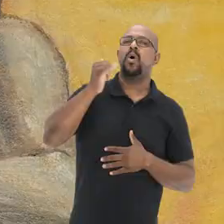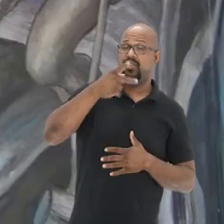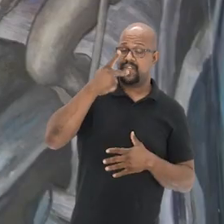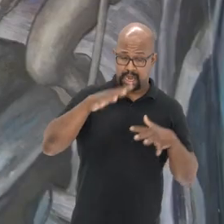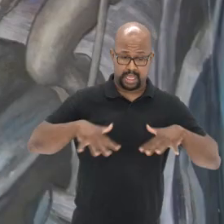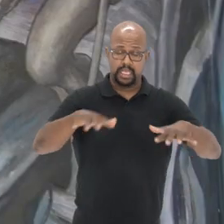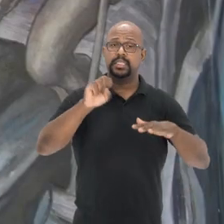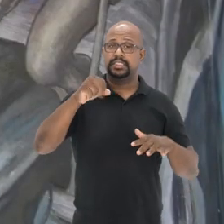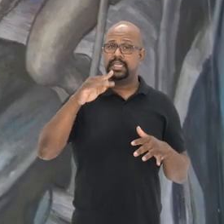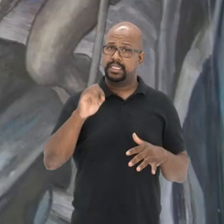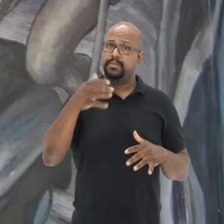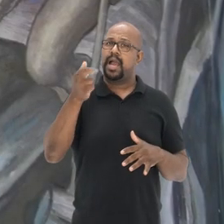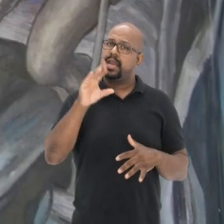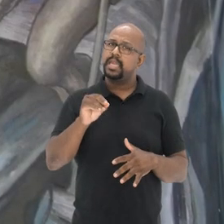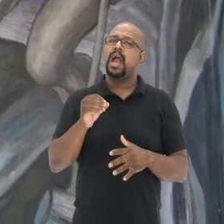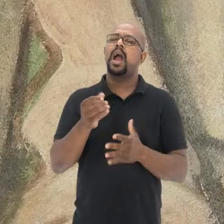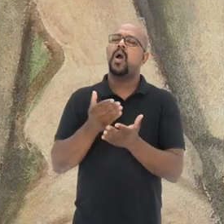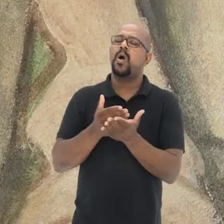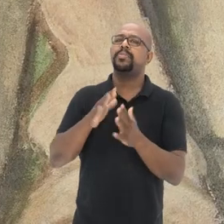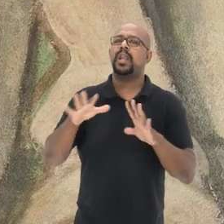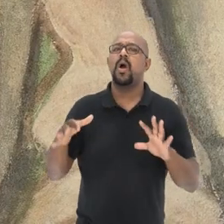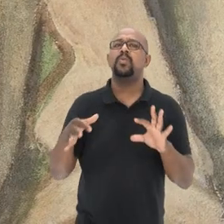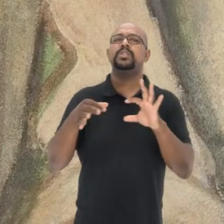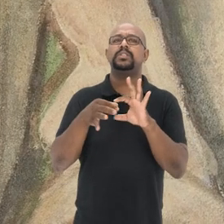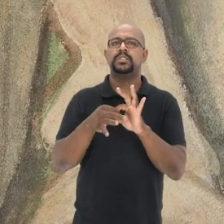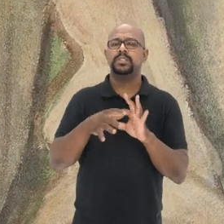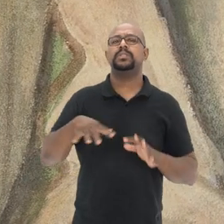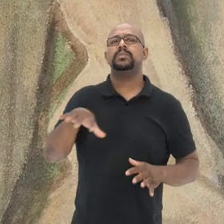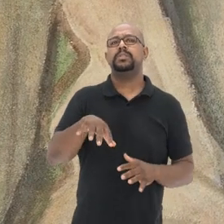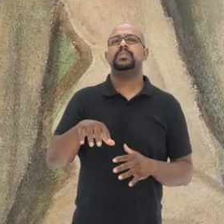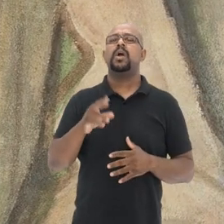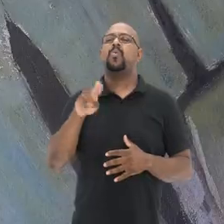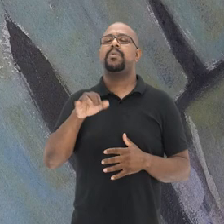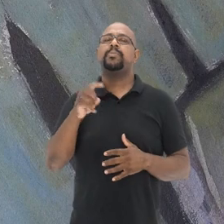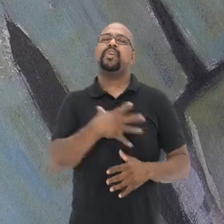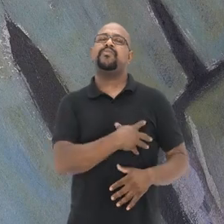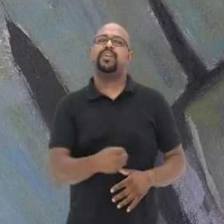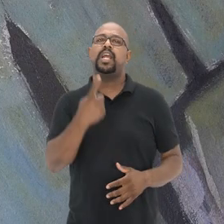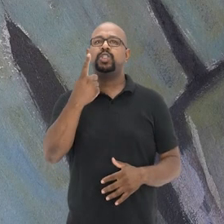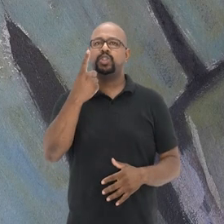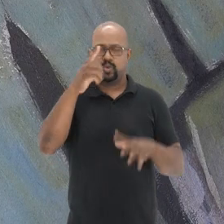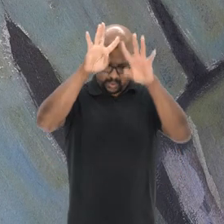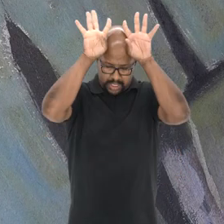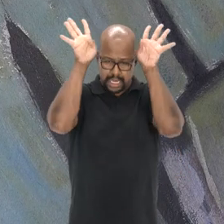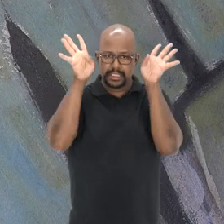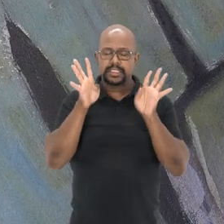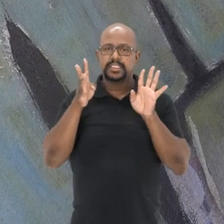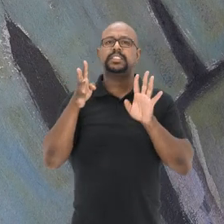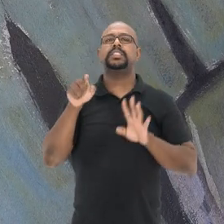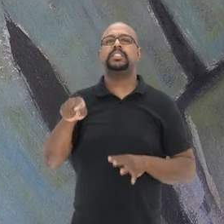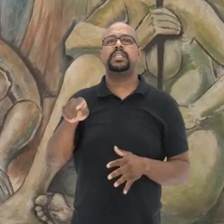conto diz que Santa Maria teria se formado pela união da índia Imembui, filha de um cacique da